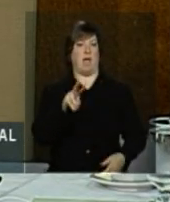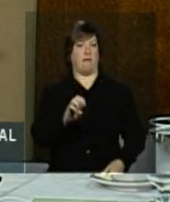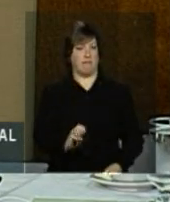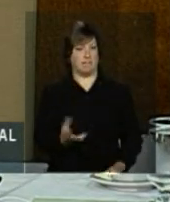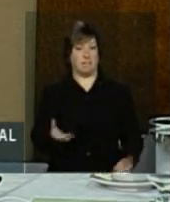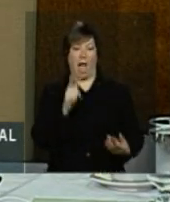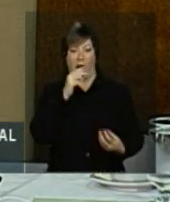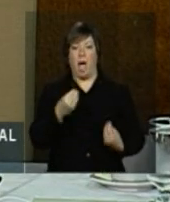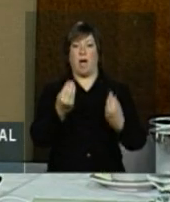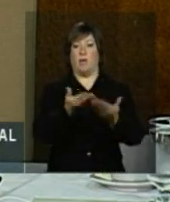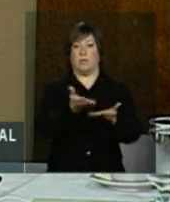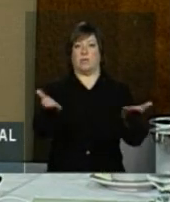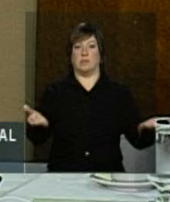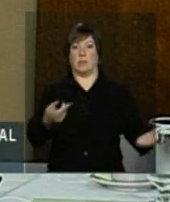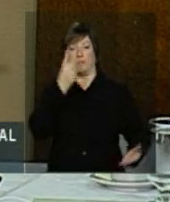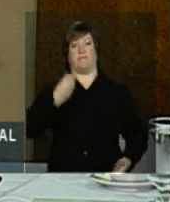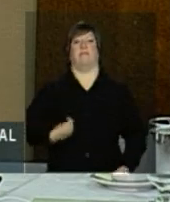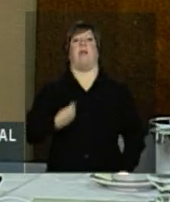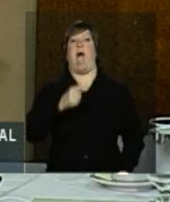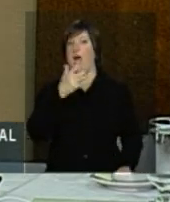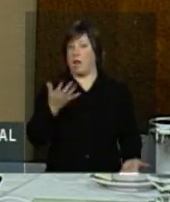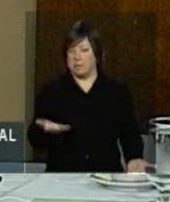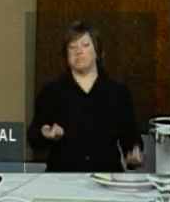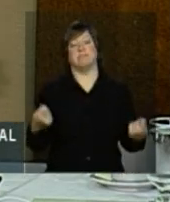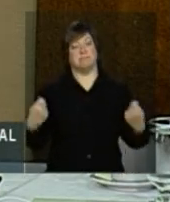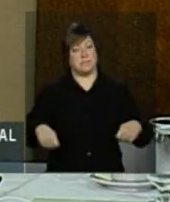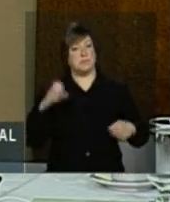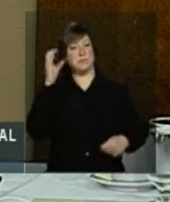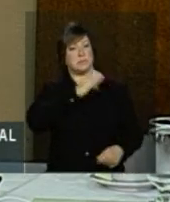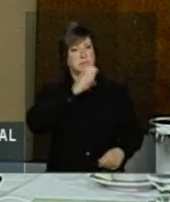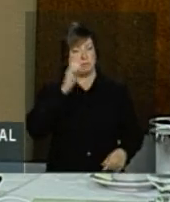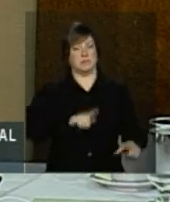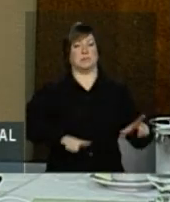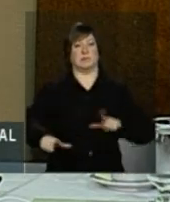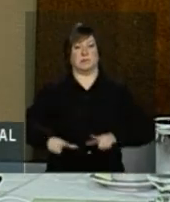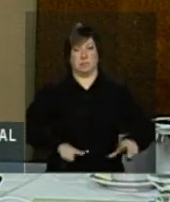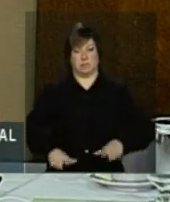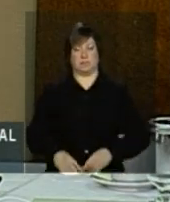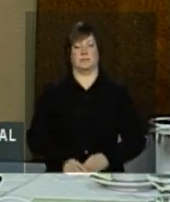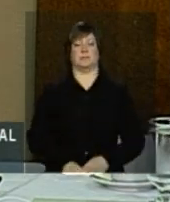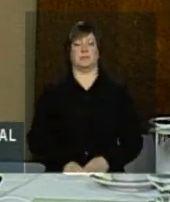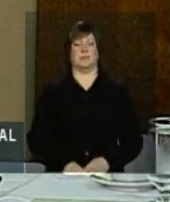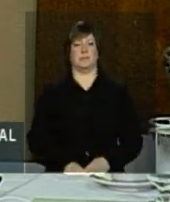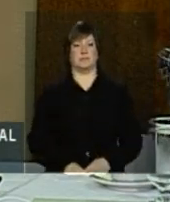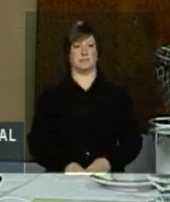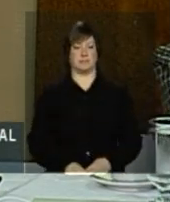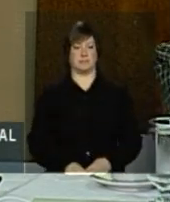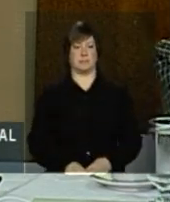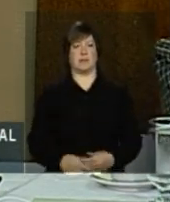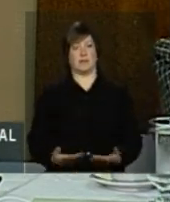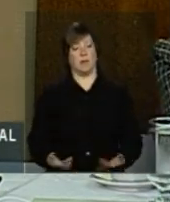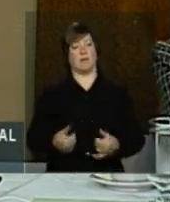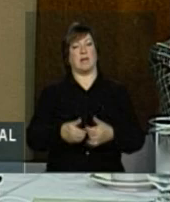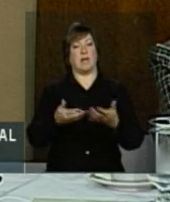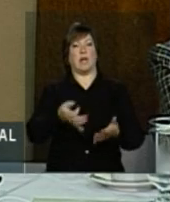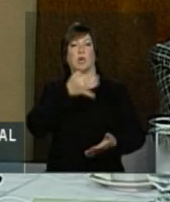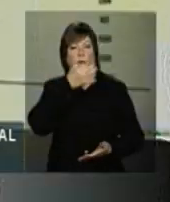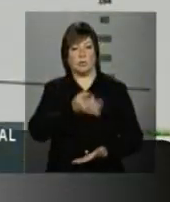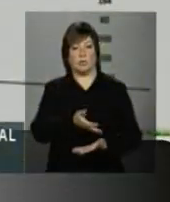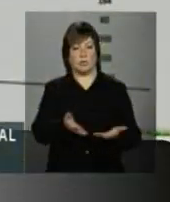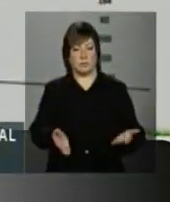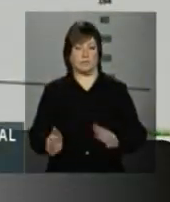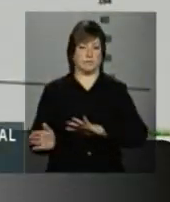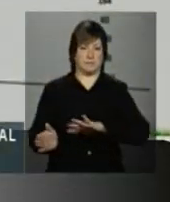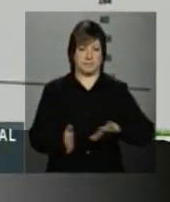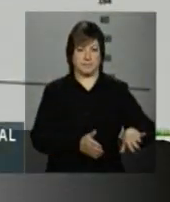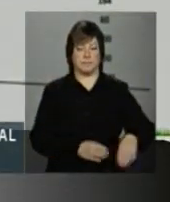fornecimento de água Urbana no nordeste então nós temos sim que tomar medidas então Eh fica aí a sugestão